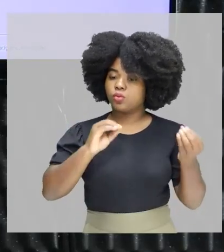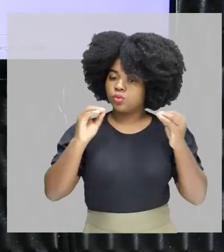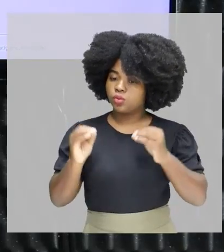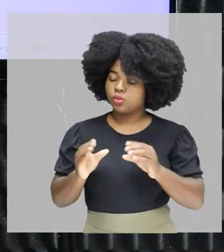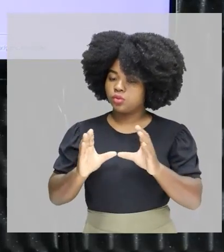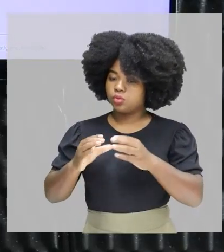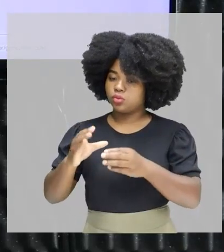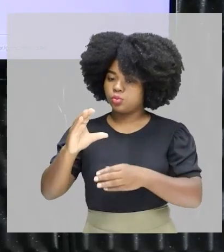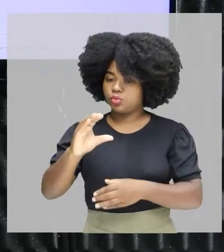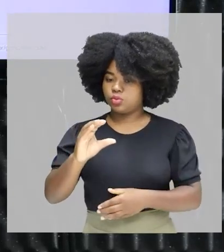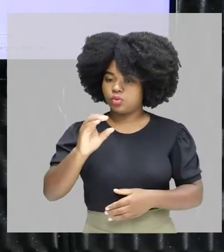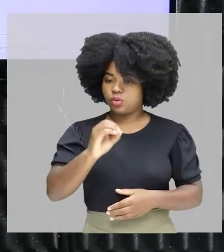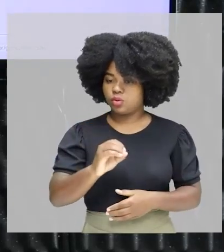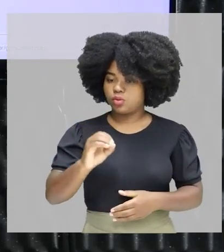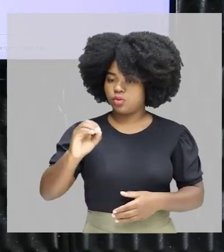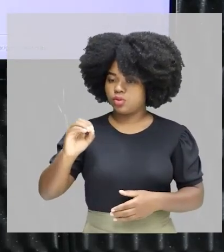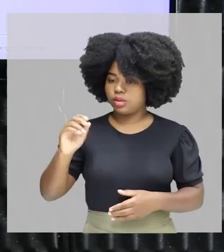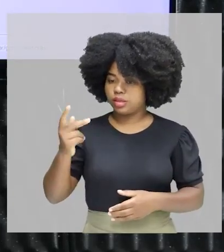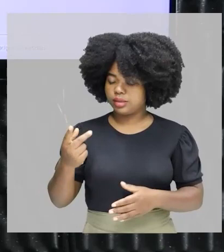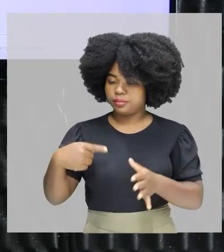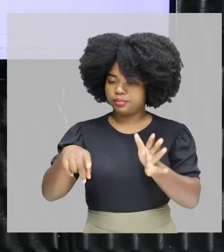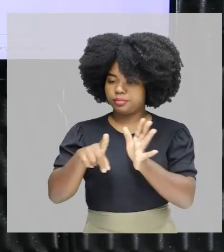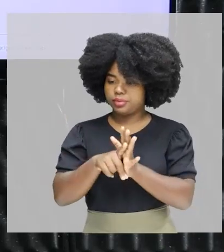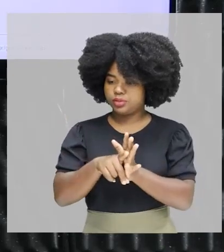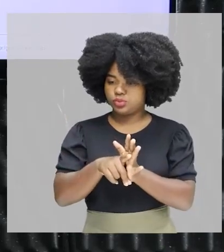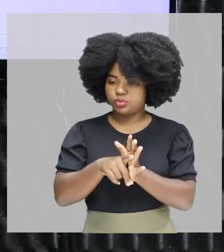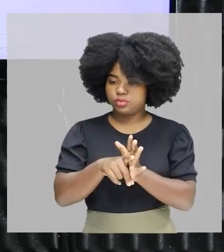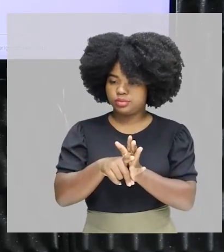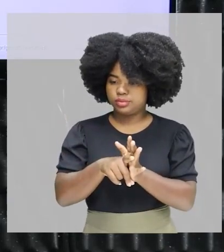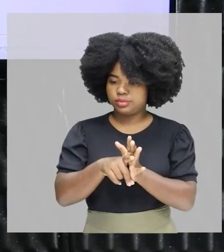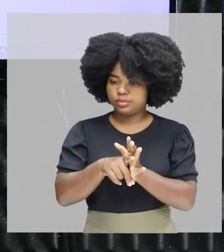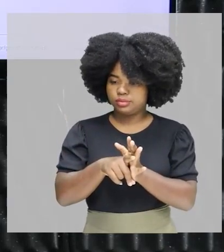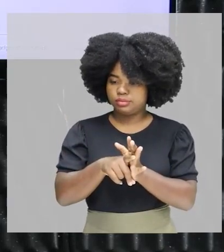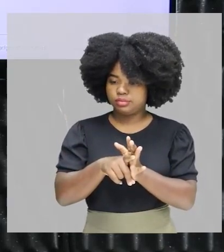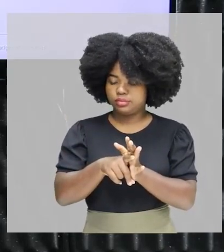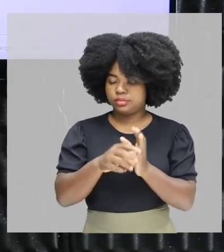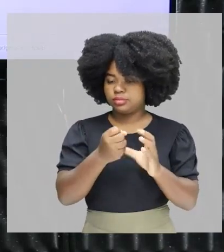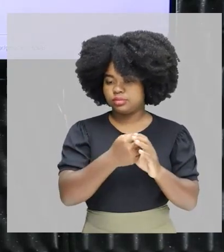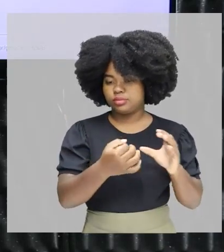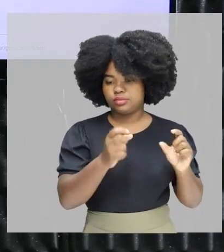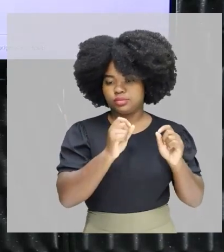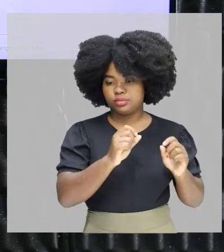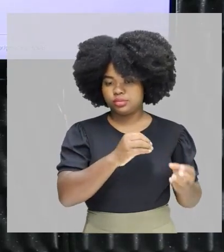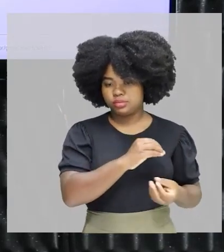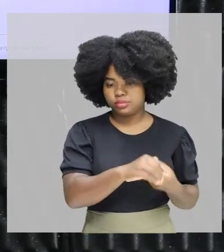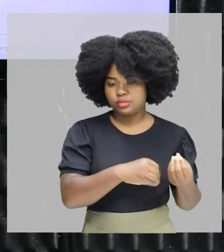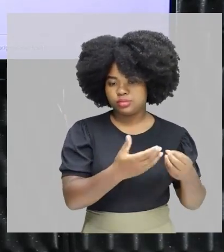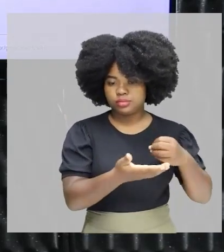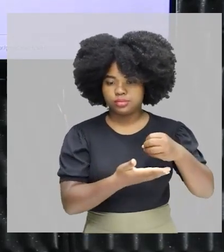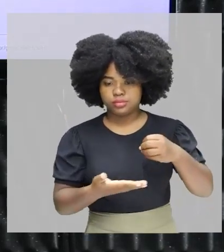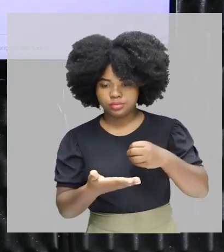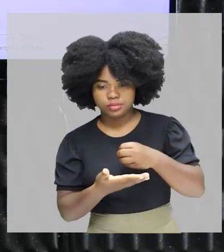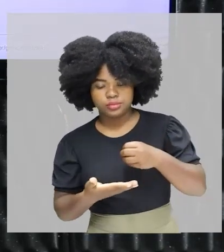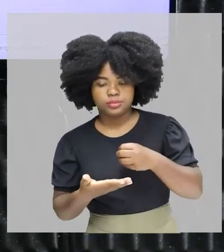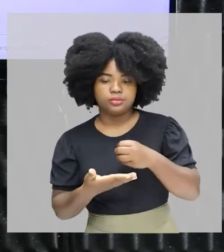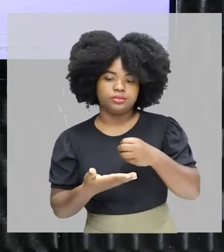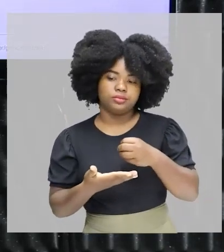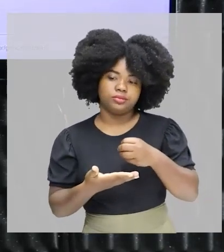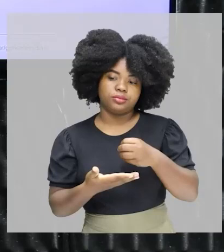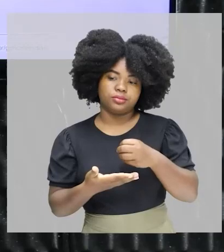grupo OH-. O grupo OH- é o grupo que vai caracterizar uma solução básica, uma